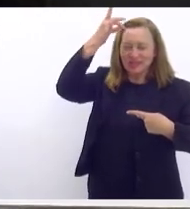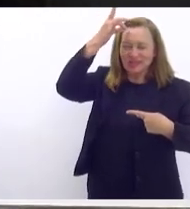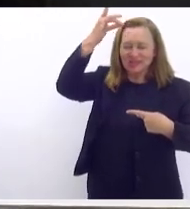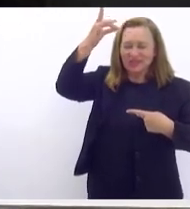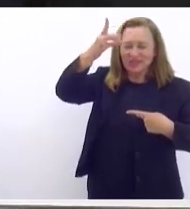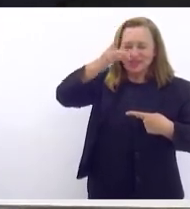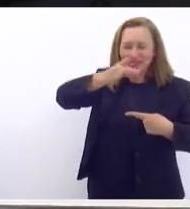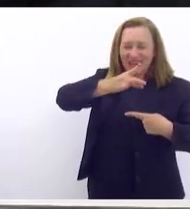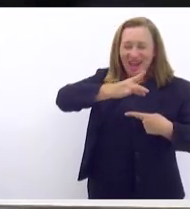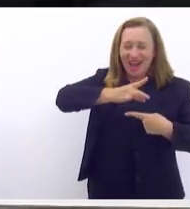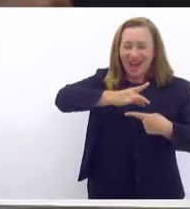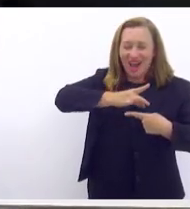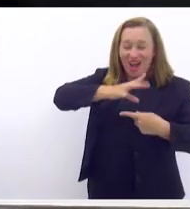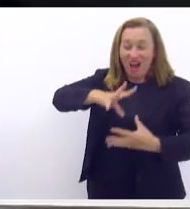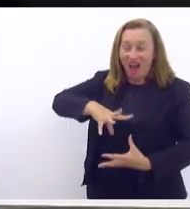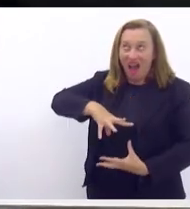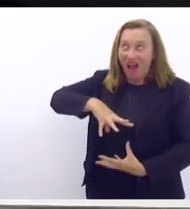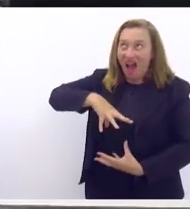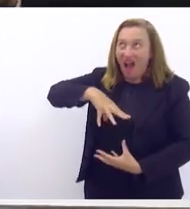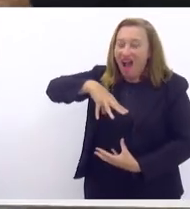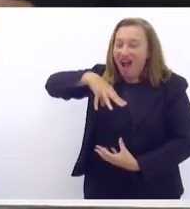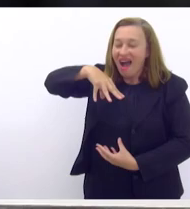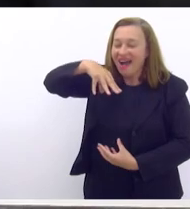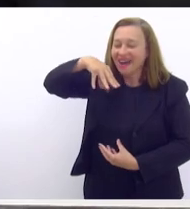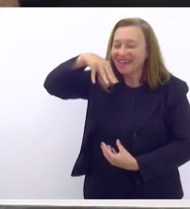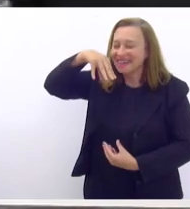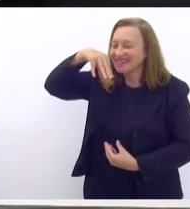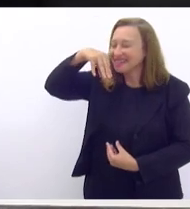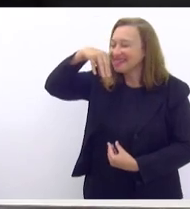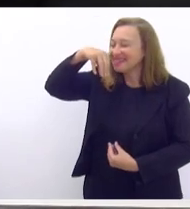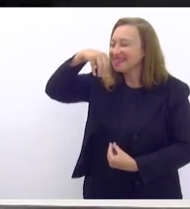e minha alma